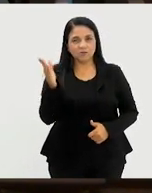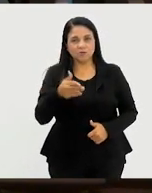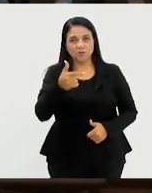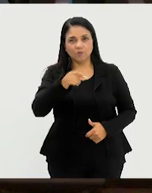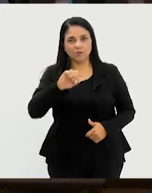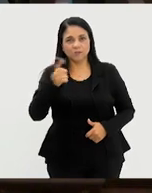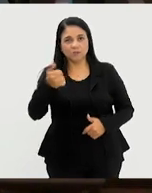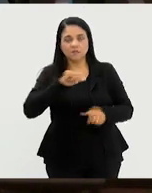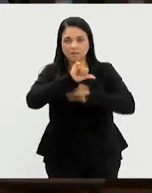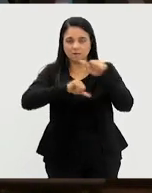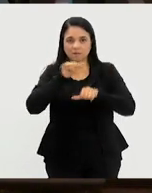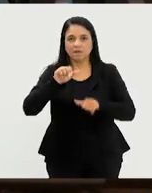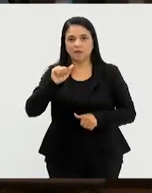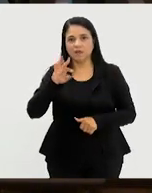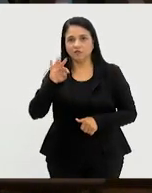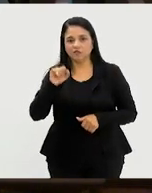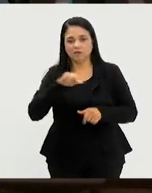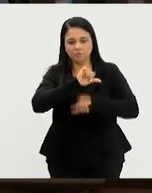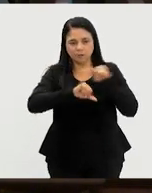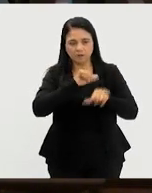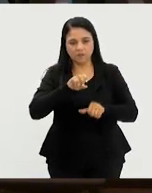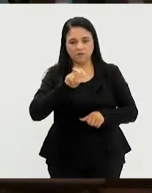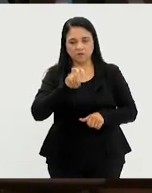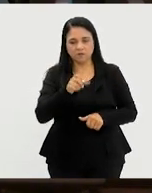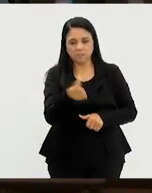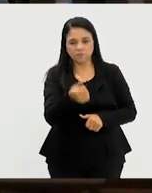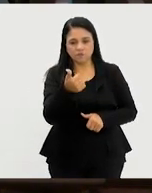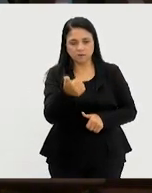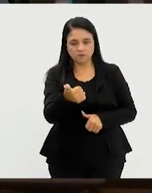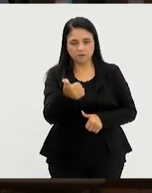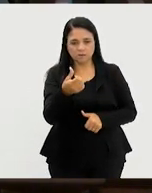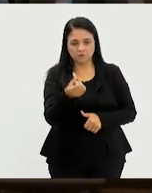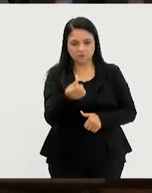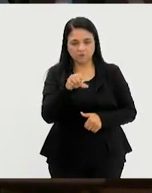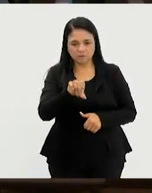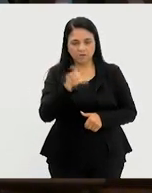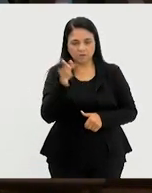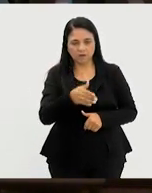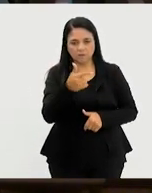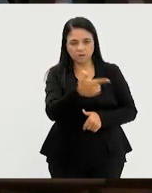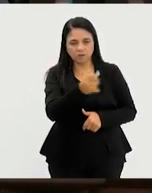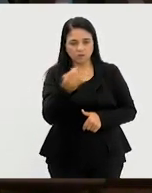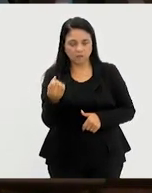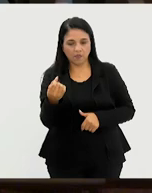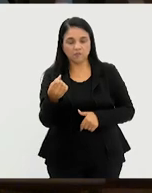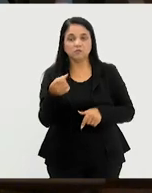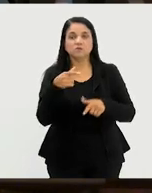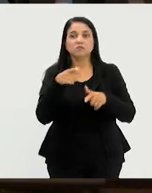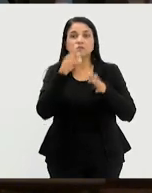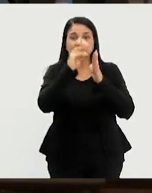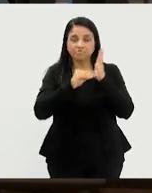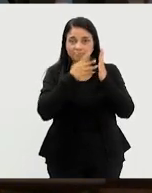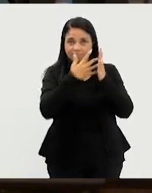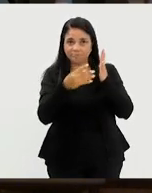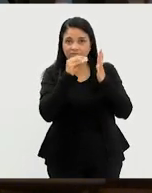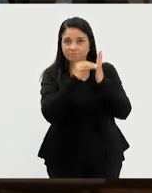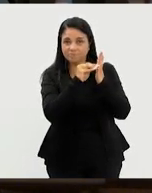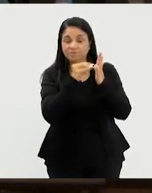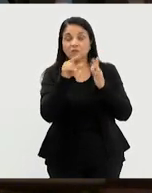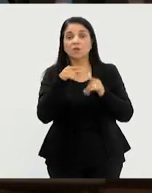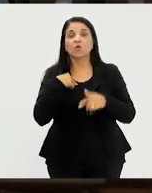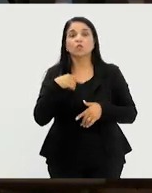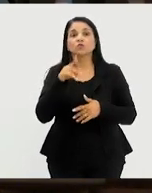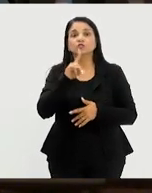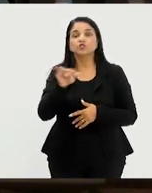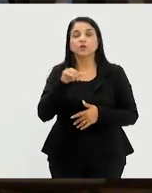5645 de 6 de janeiro de 2010 para instituir no calendário Oficial do Estado do Rio de Janeiro o dia do hem